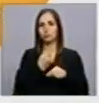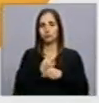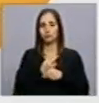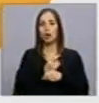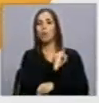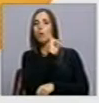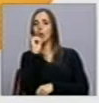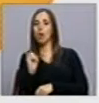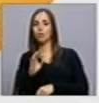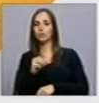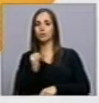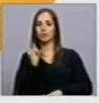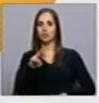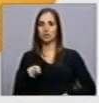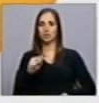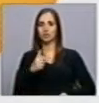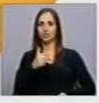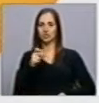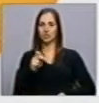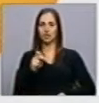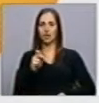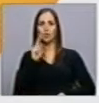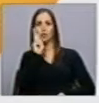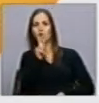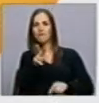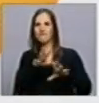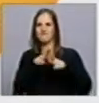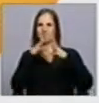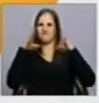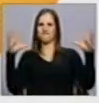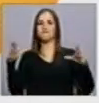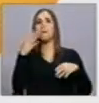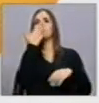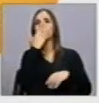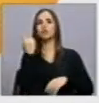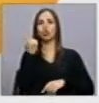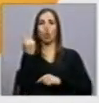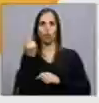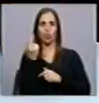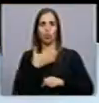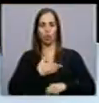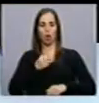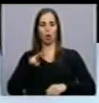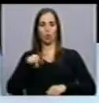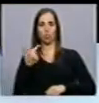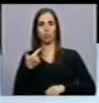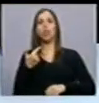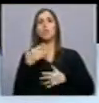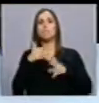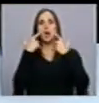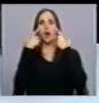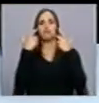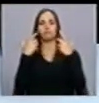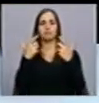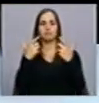ao lado, a sinestia, como podes ver, é uma estrutura muitíssimo maior, parece um donut, mas é um donut de enormes dimensões e